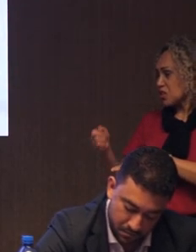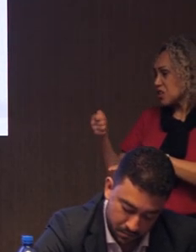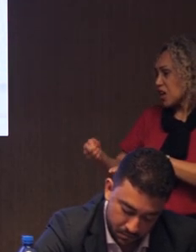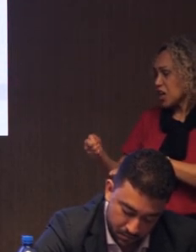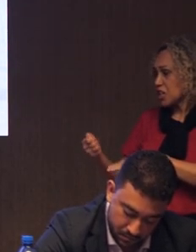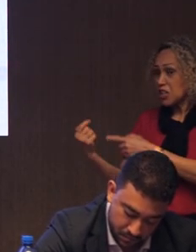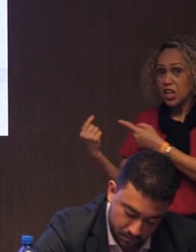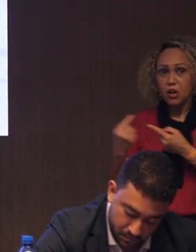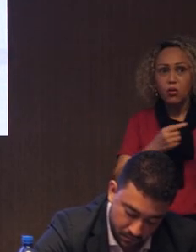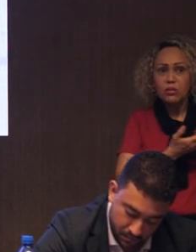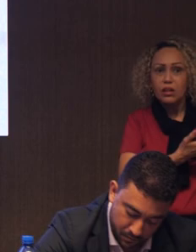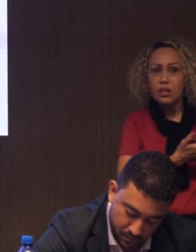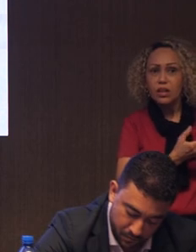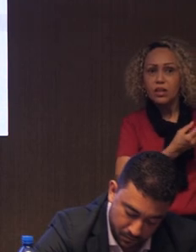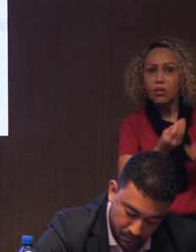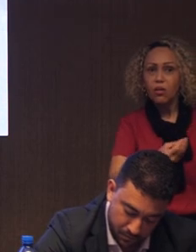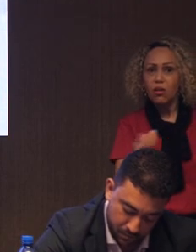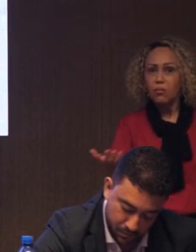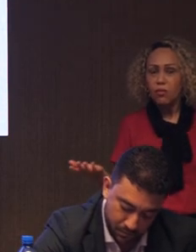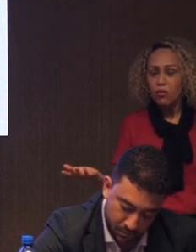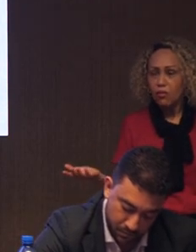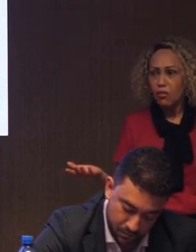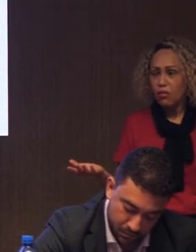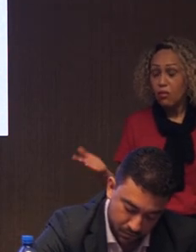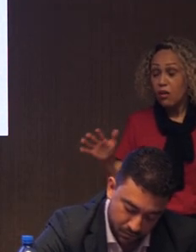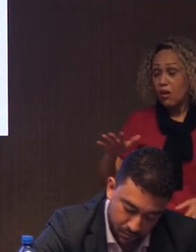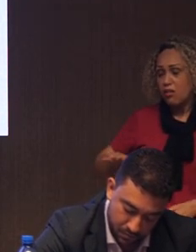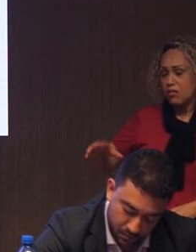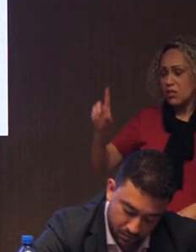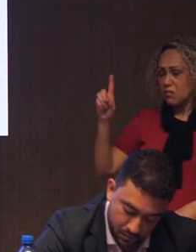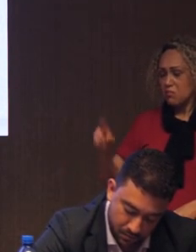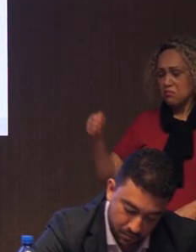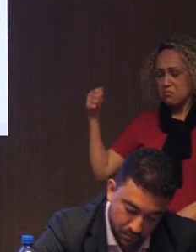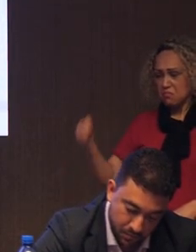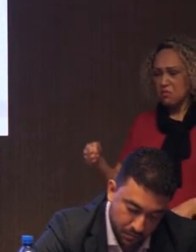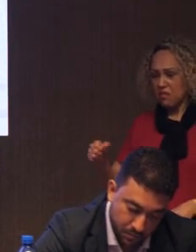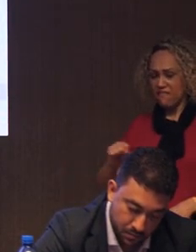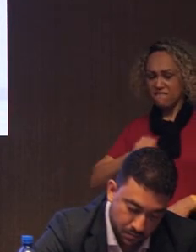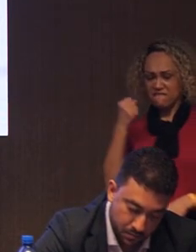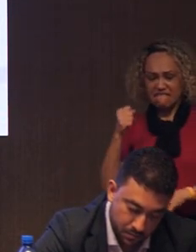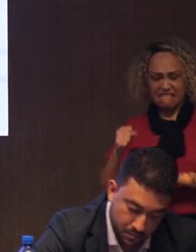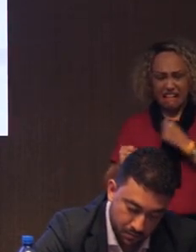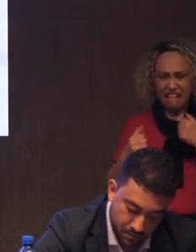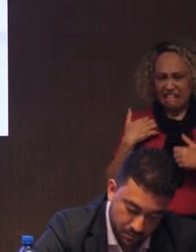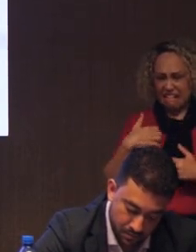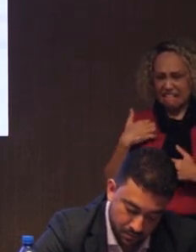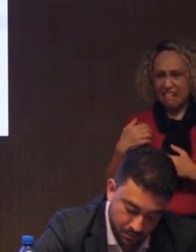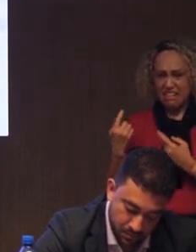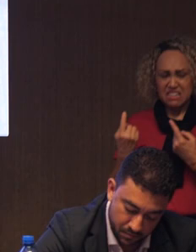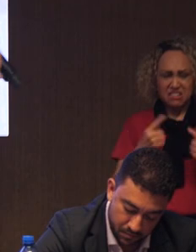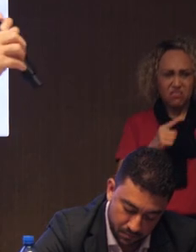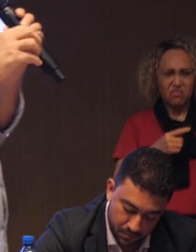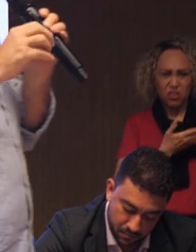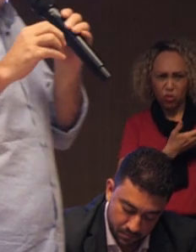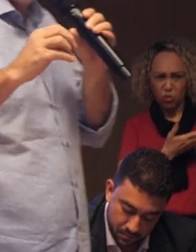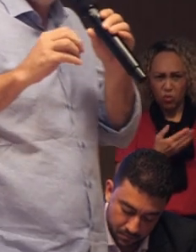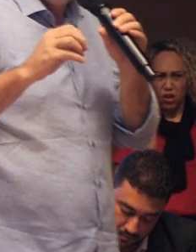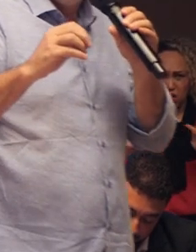O ódio, a raiva que esse povo tem do Lula e do PT, não é do Lula.